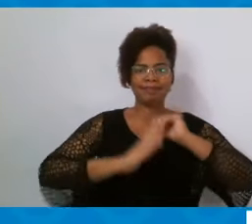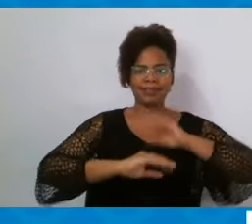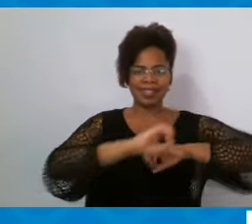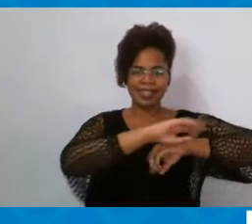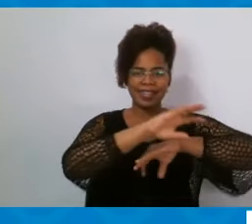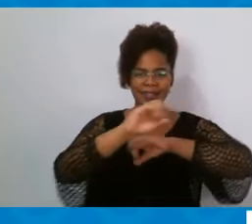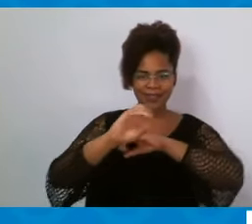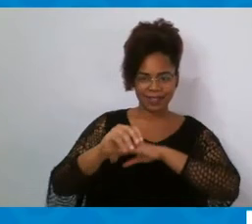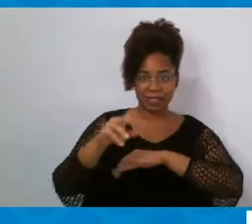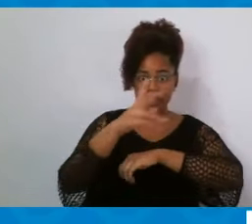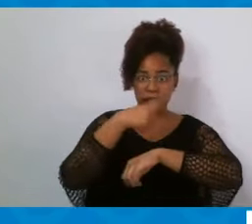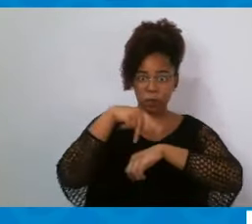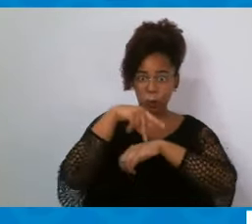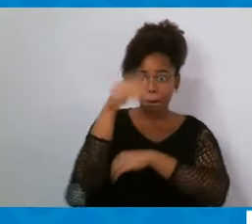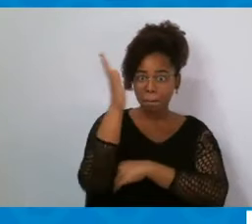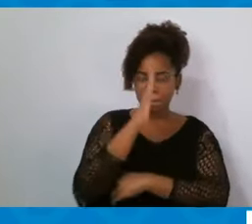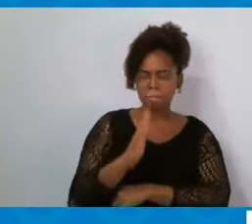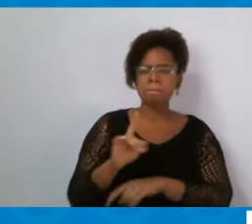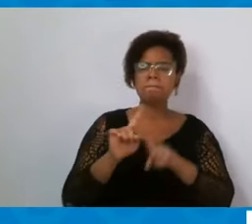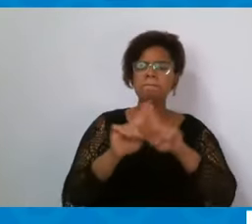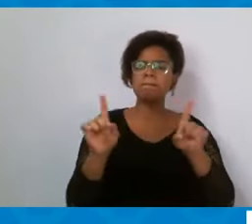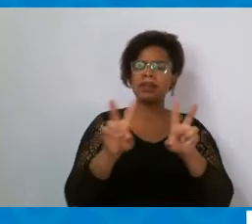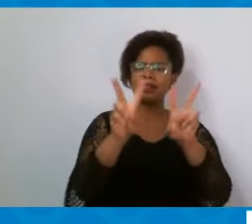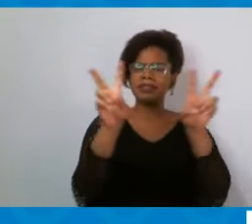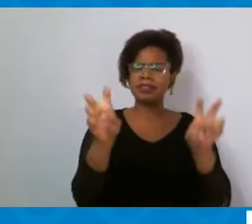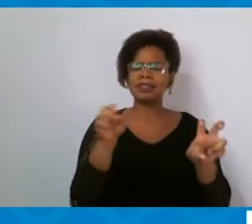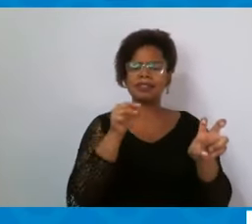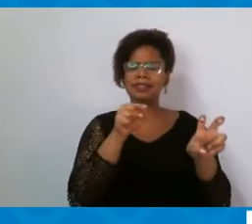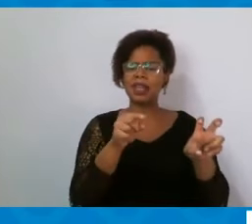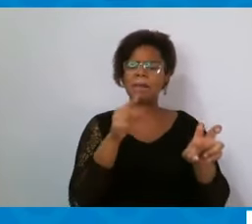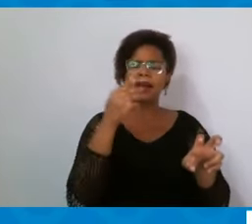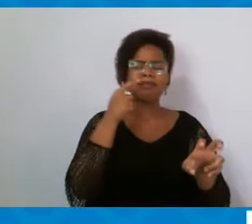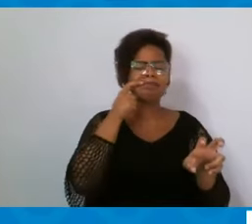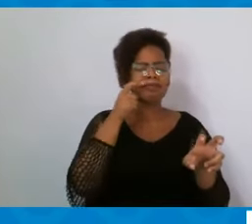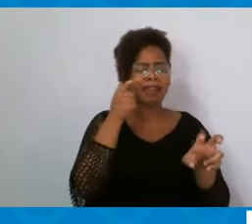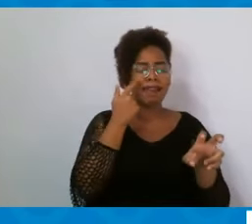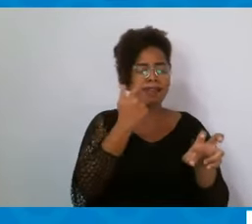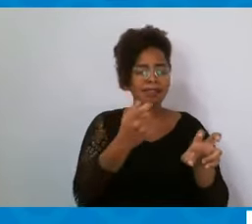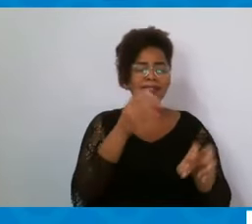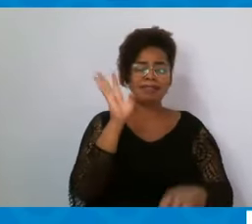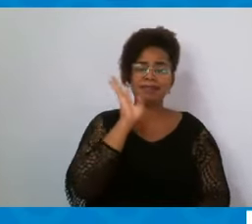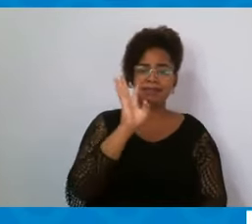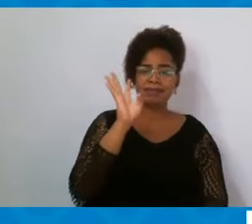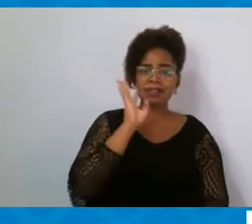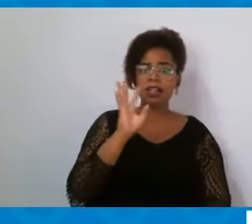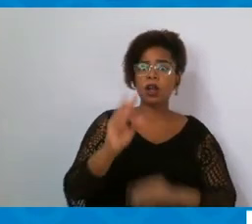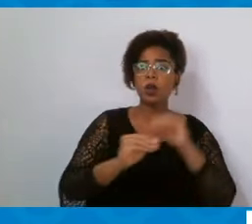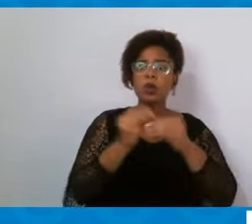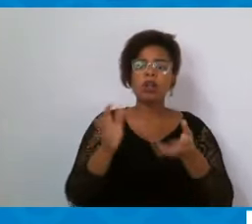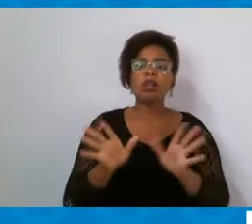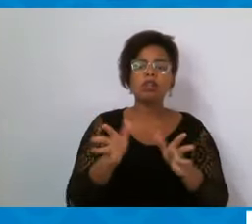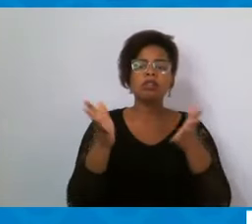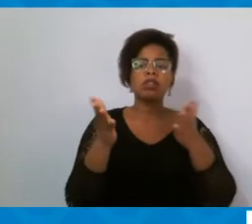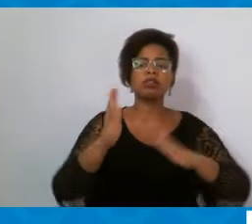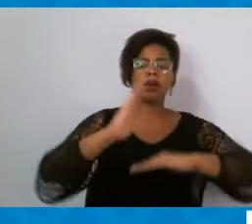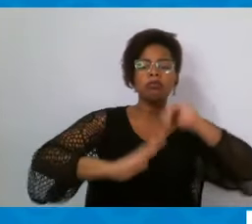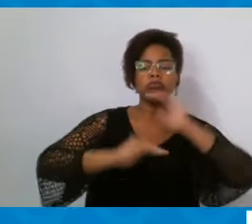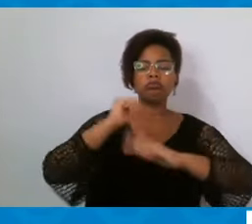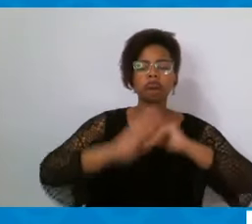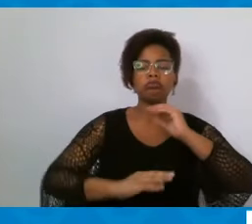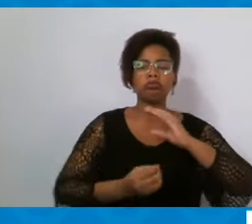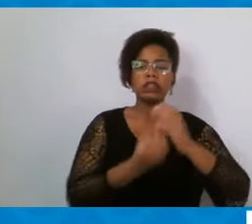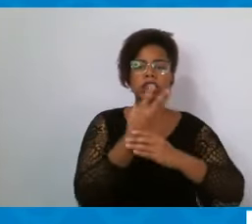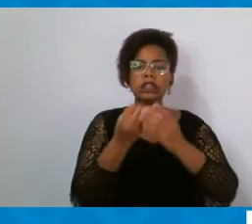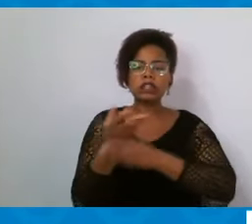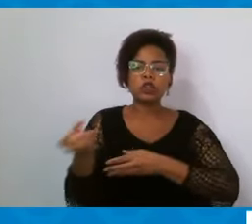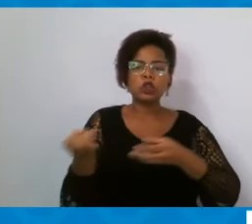é muito bacana, que é a cultura maker, a cultura da imersão experiencial, do fazer, de trazer materialidade a